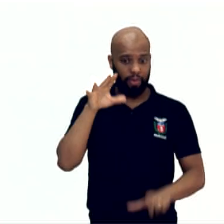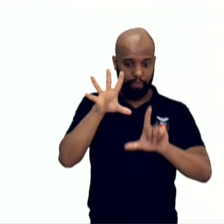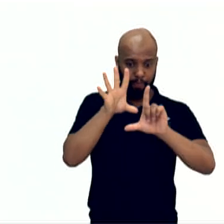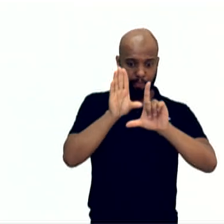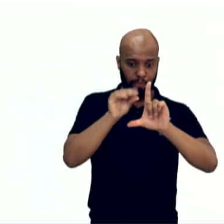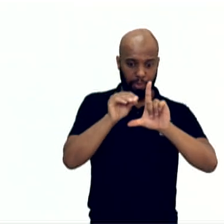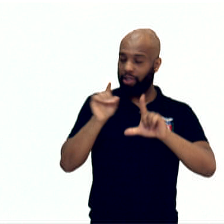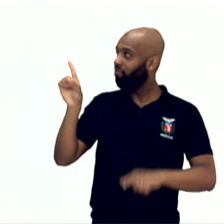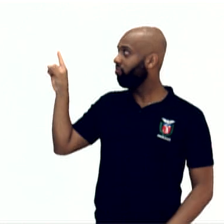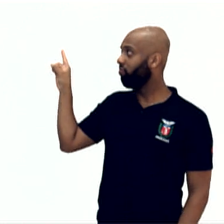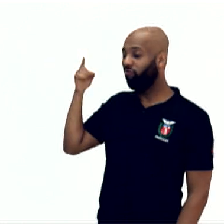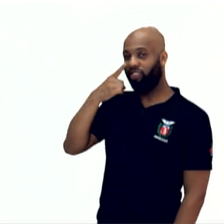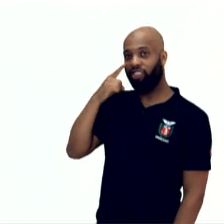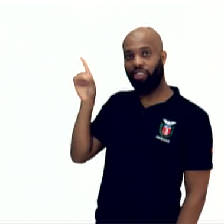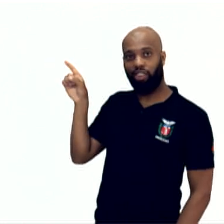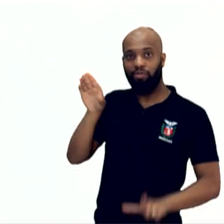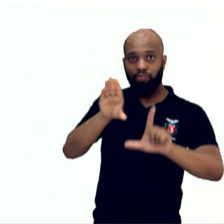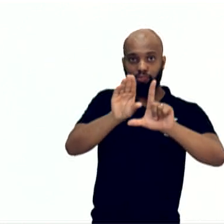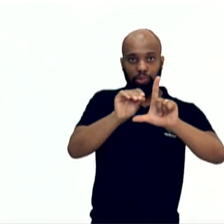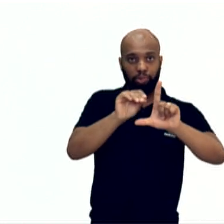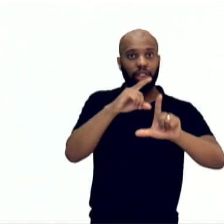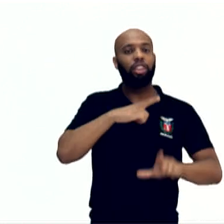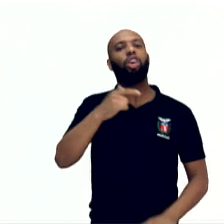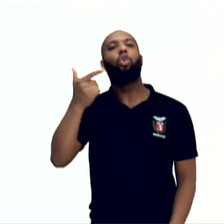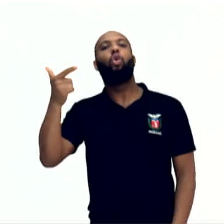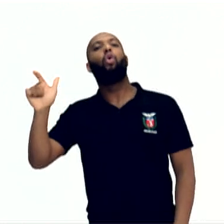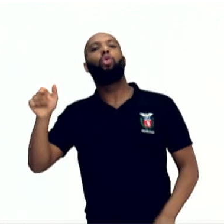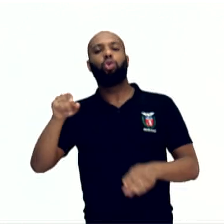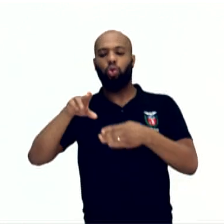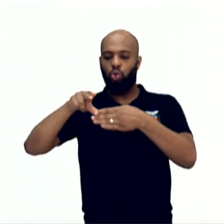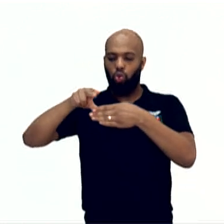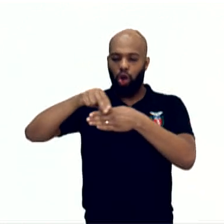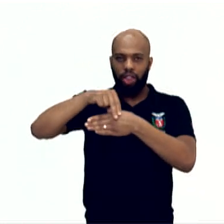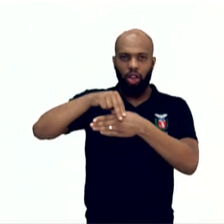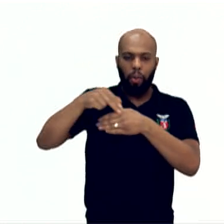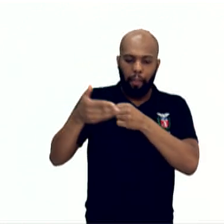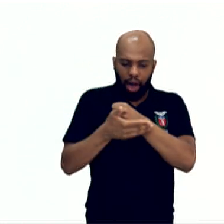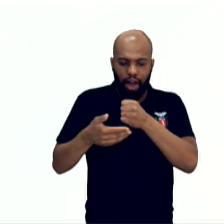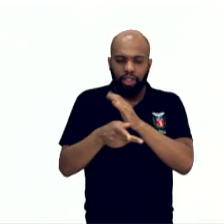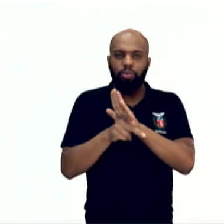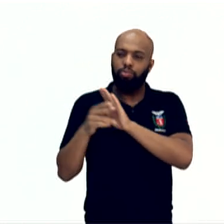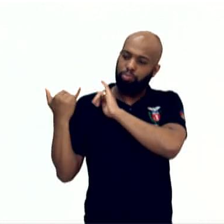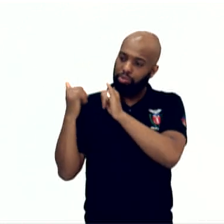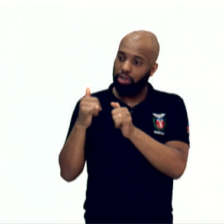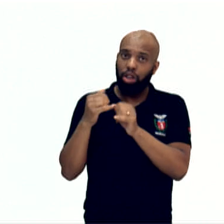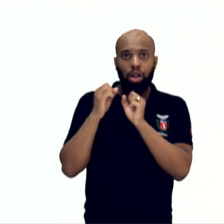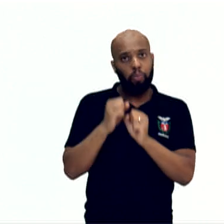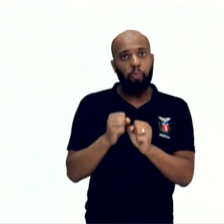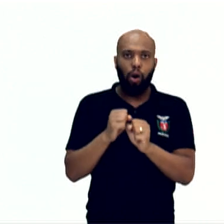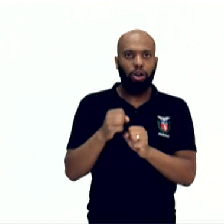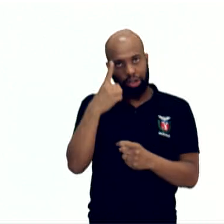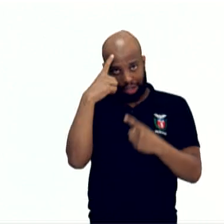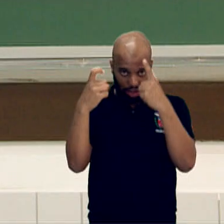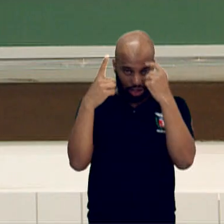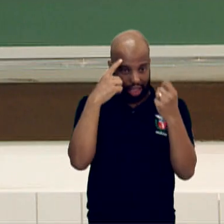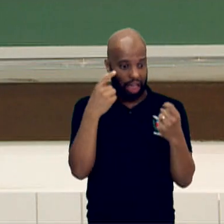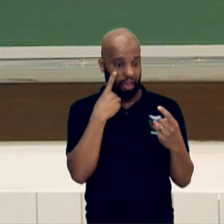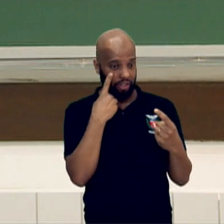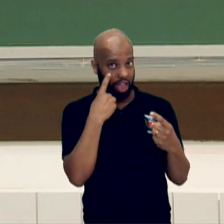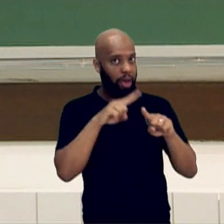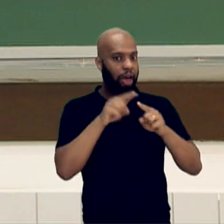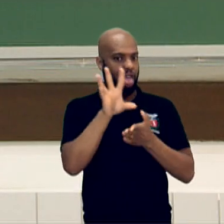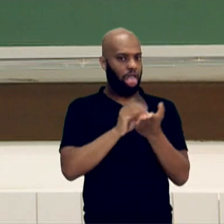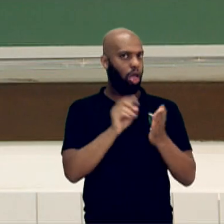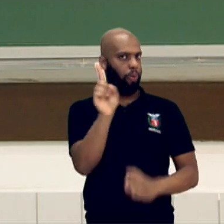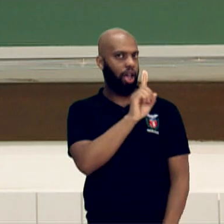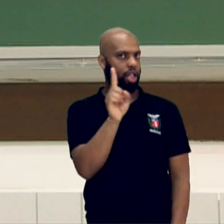Code, vocês vão ler outros cordéis baseados em lenda. De repente, vocês tiram alguma ideia. Não vale copiar, tá, gente? Que ideia é